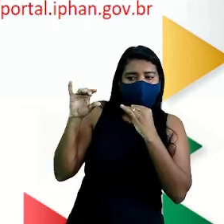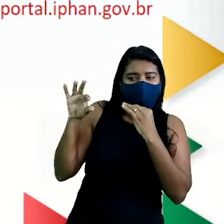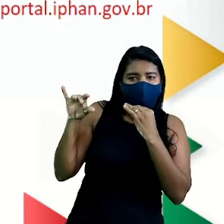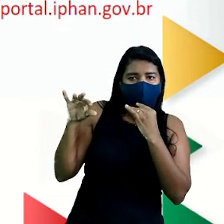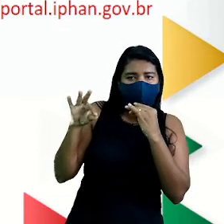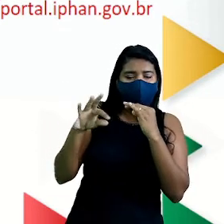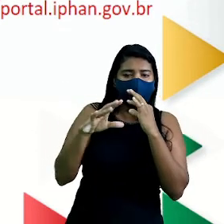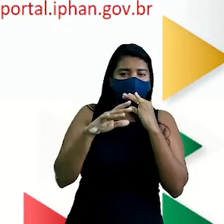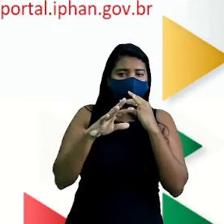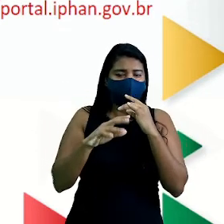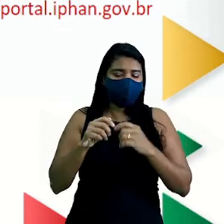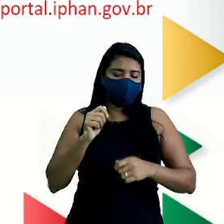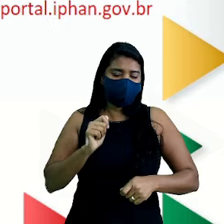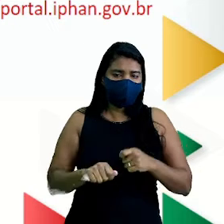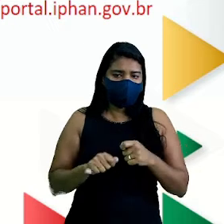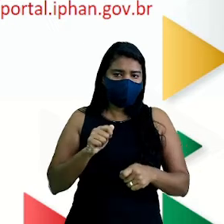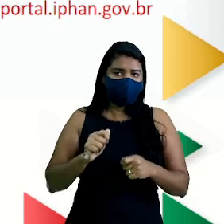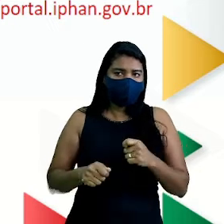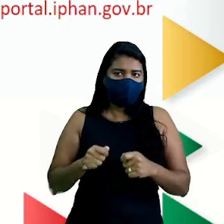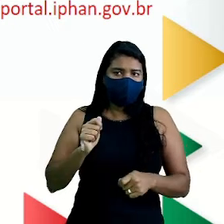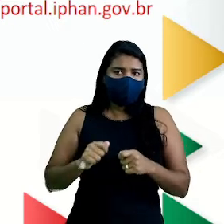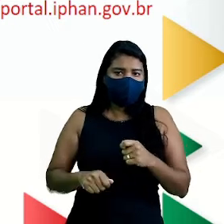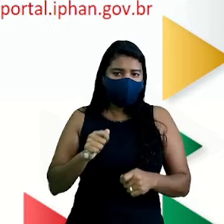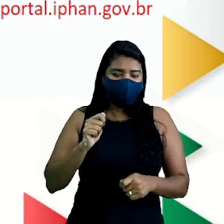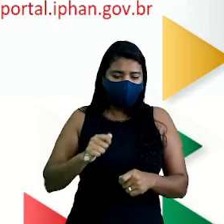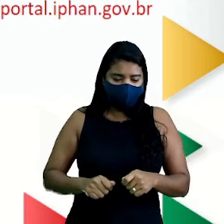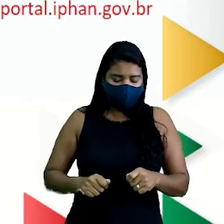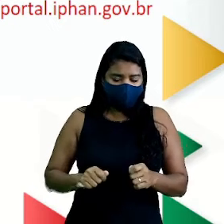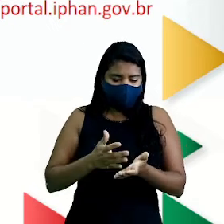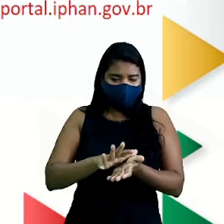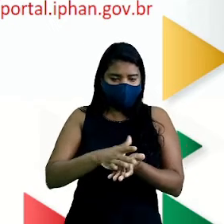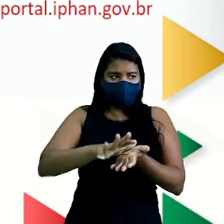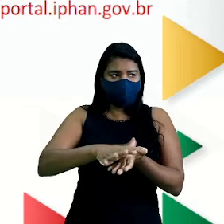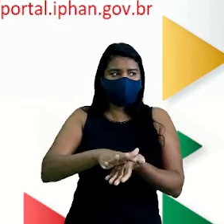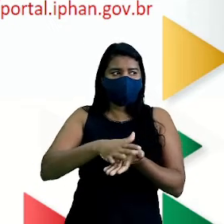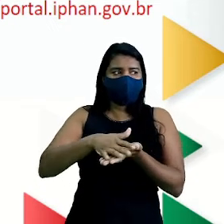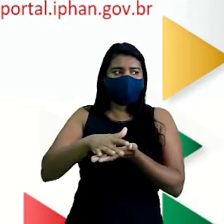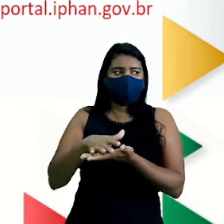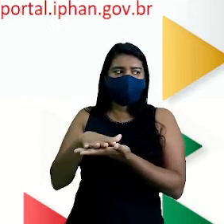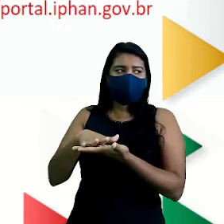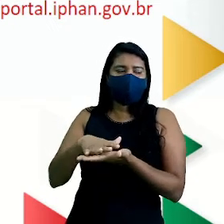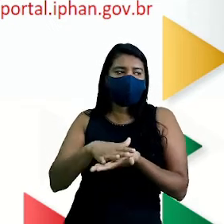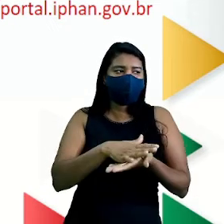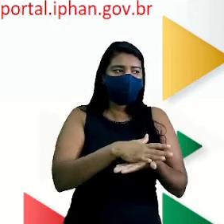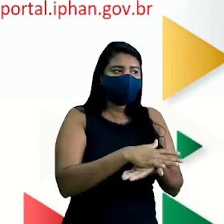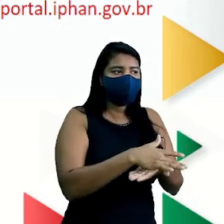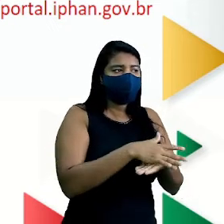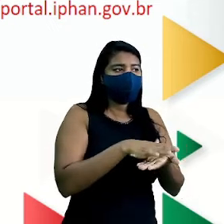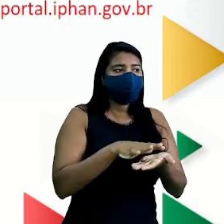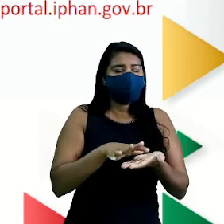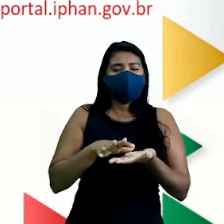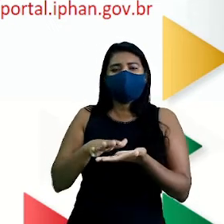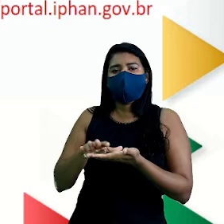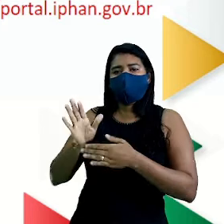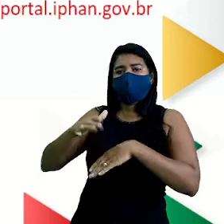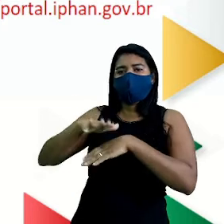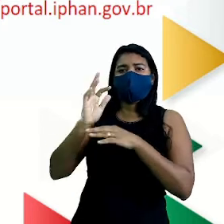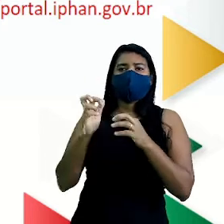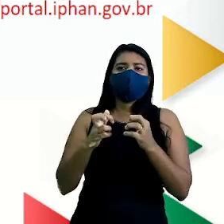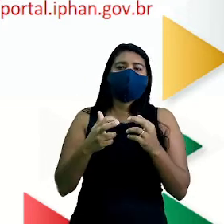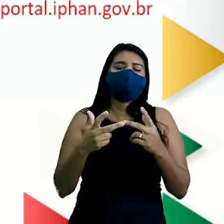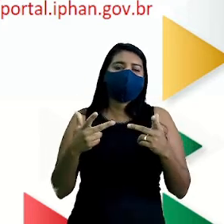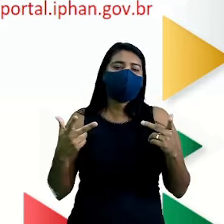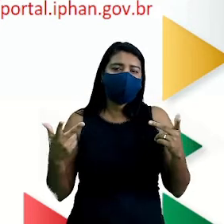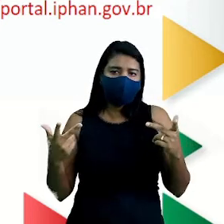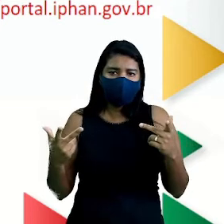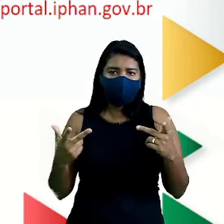de percussão também, como surdo, caixa e pandeiro. Então já você vê que já tem uma diversidade maior de instrumentos, né? Tem os de